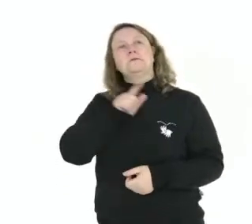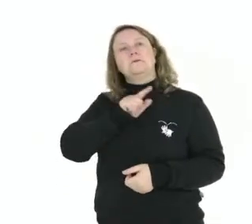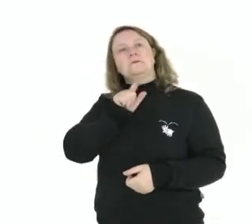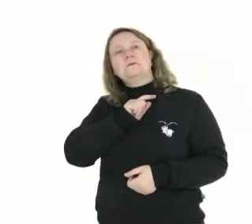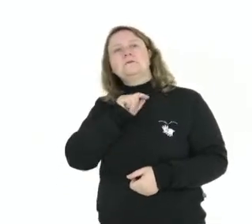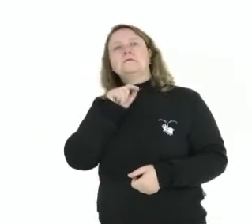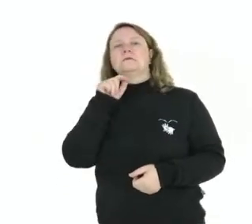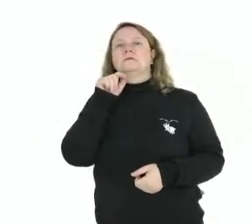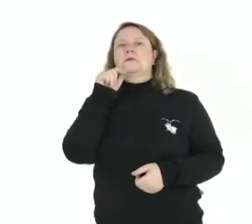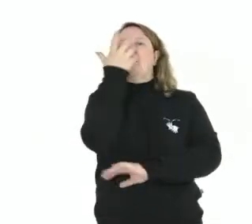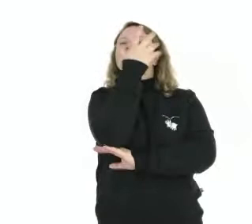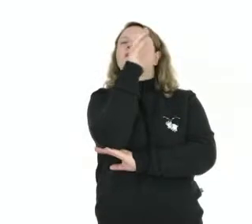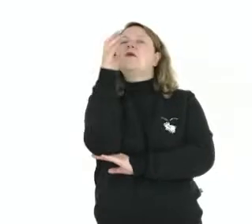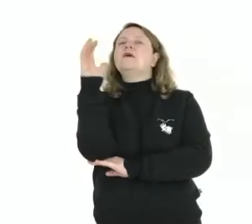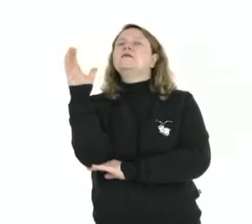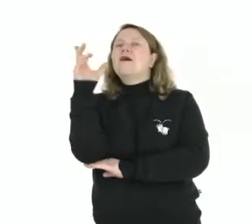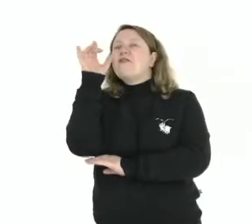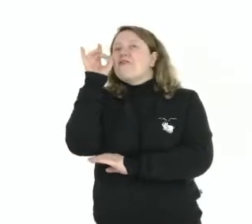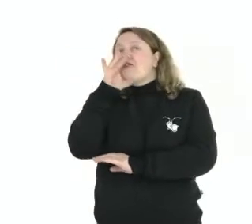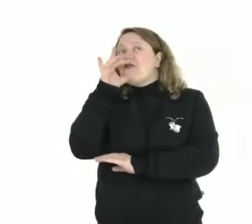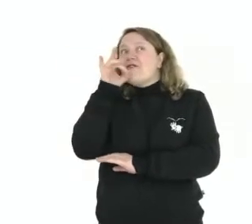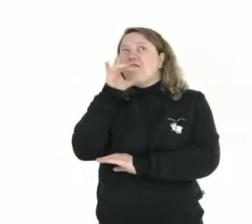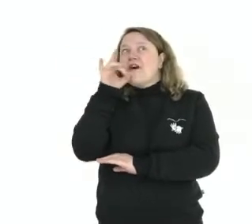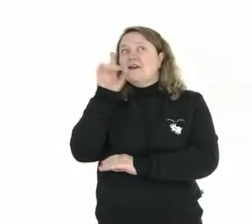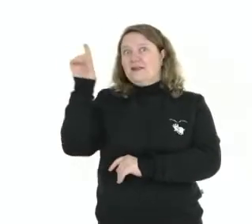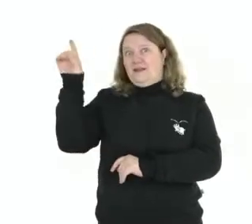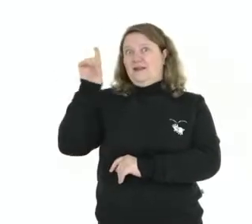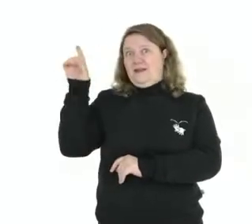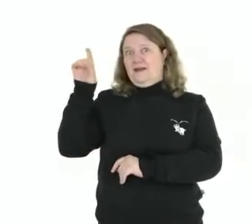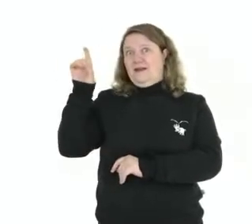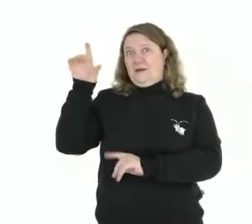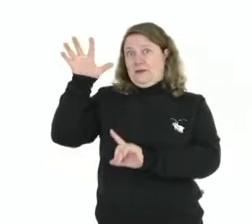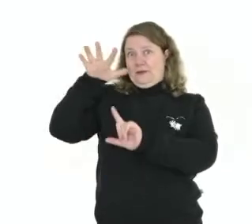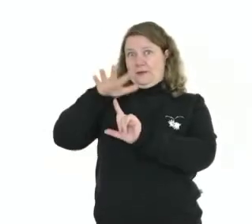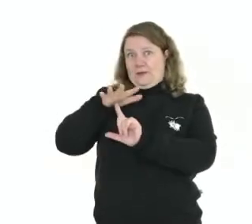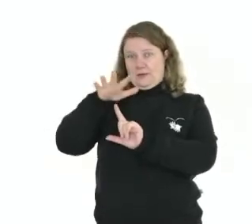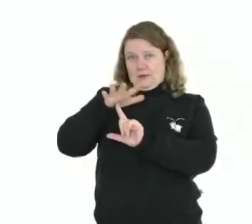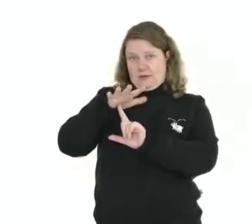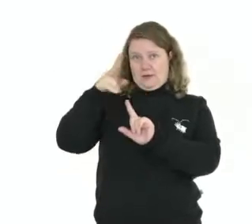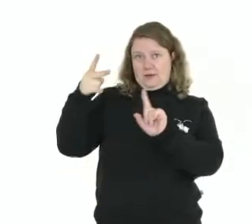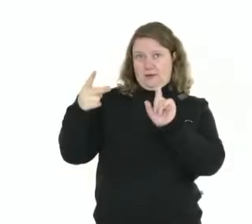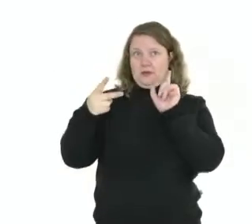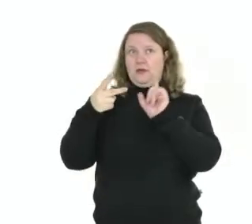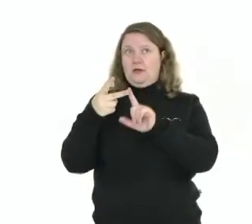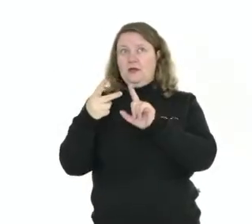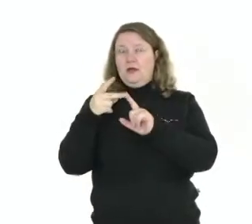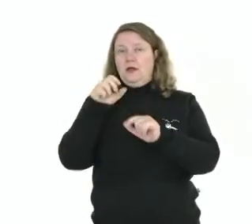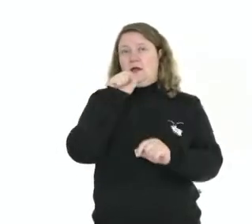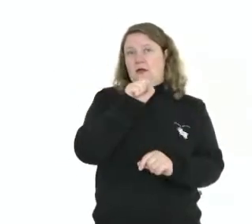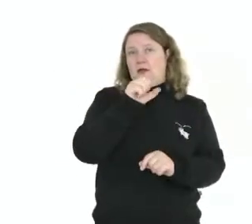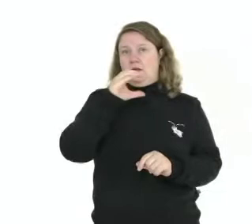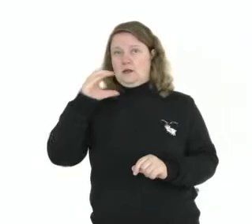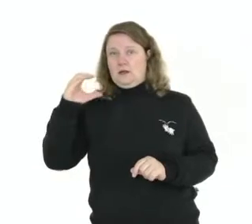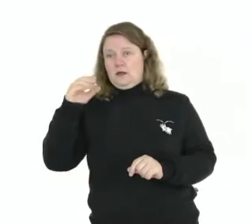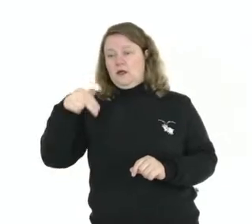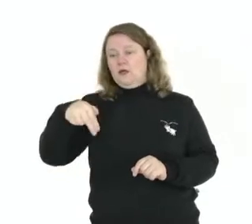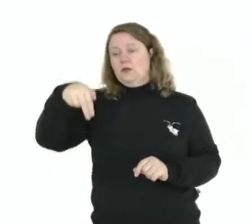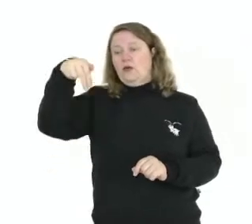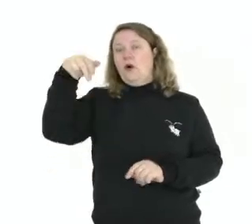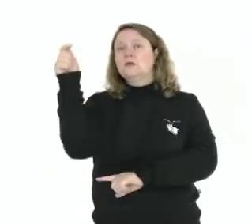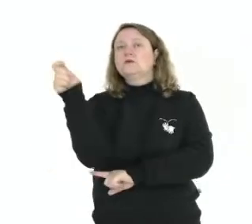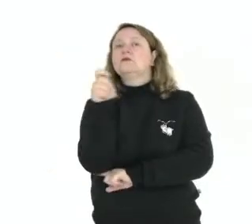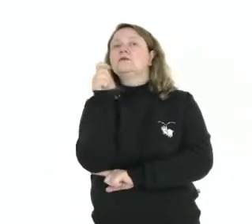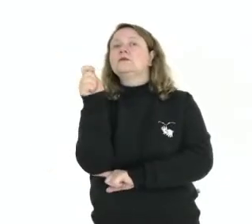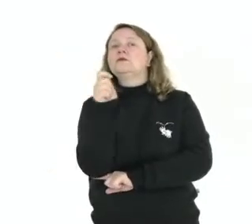porção central aqui, boa parte do Paraná, parte de Santa Catarina e mais ao norte ali do Rio Grande do